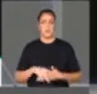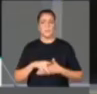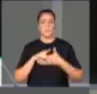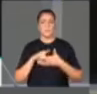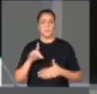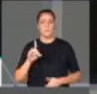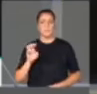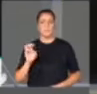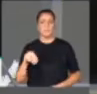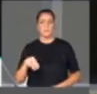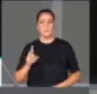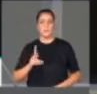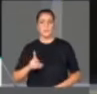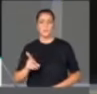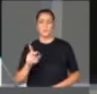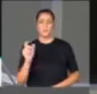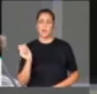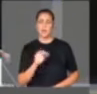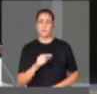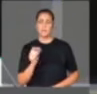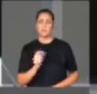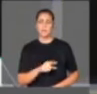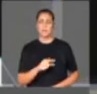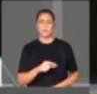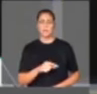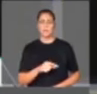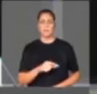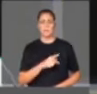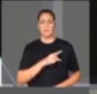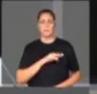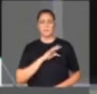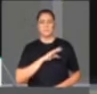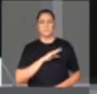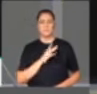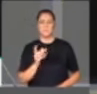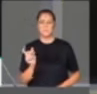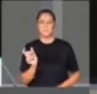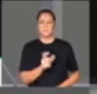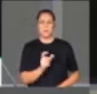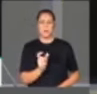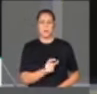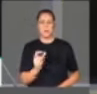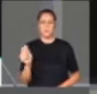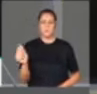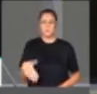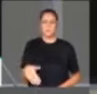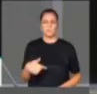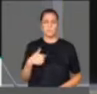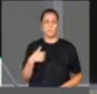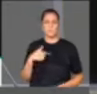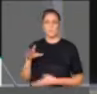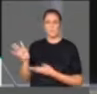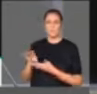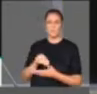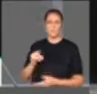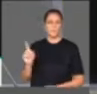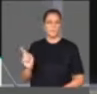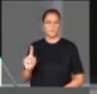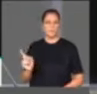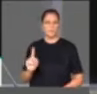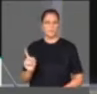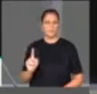ao PT com palavras chulas. Evidentemente, eu não vou fazer do mesmo modo dele e